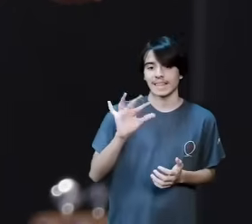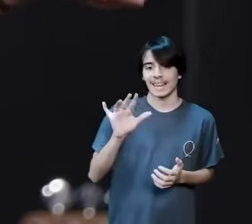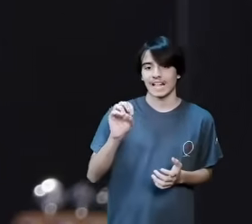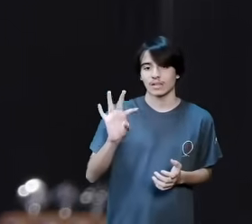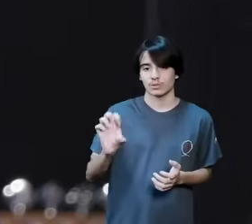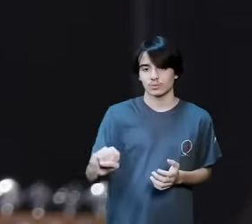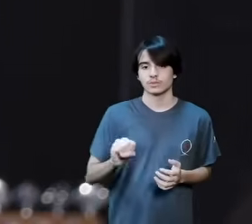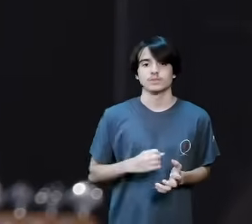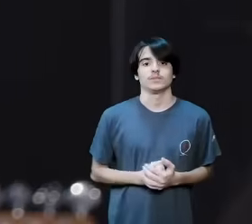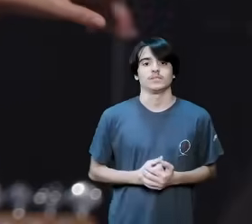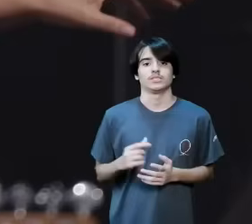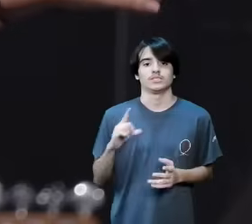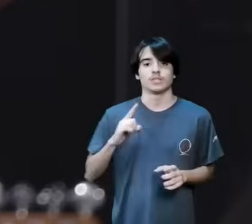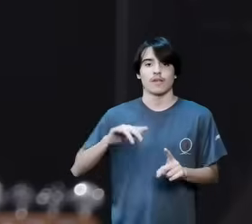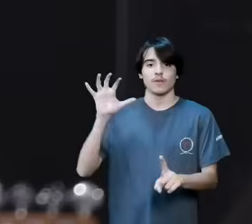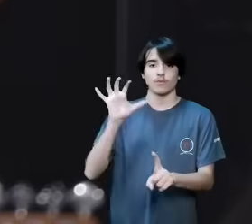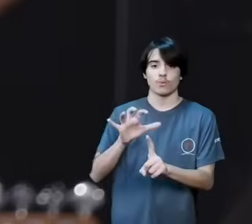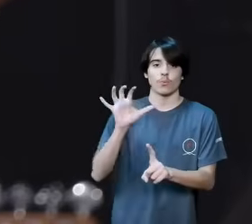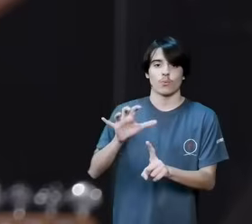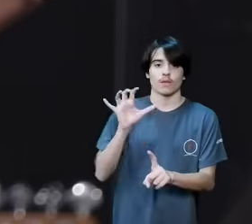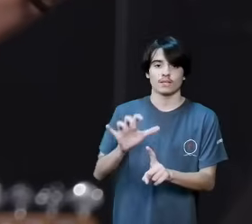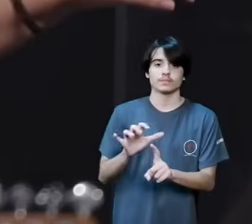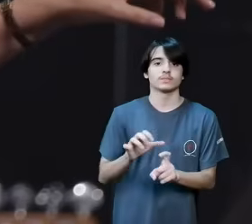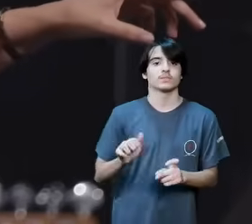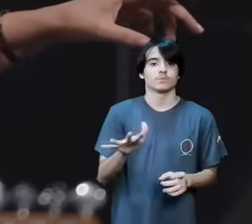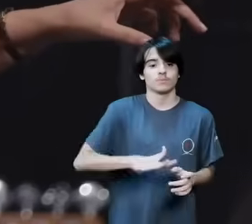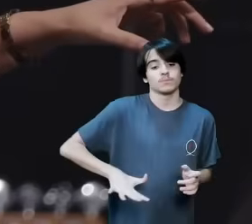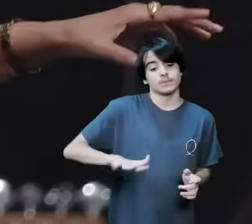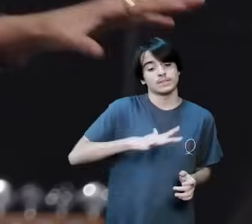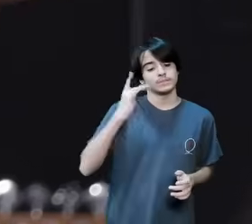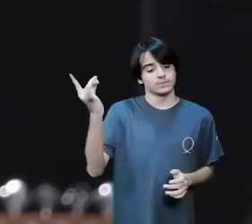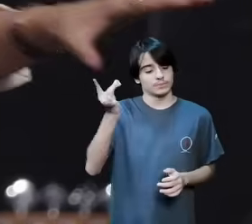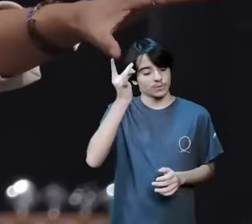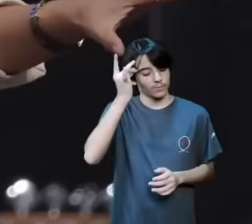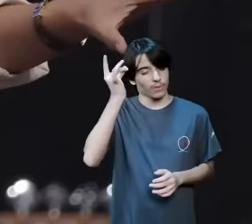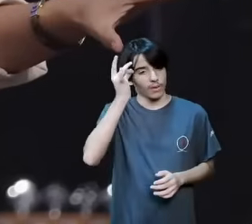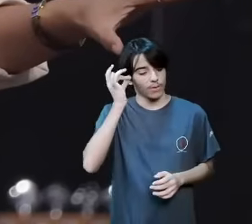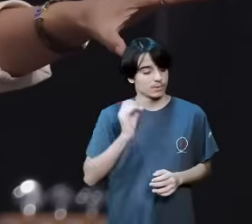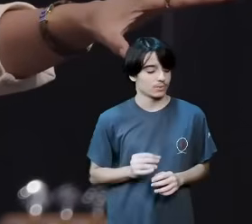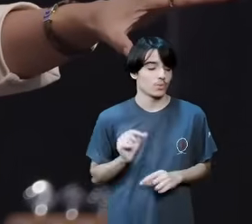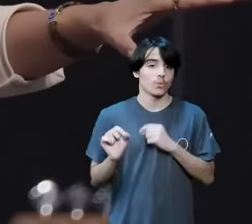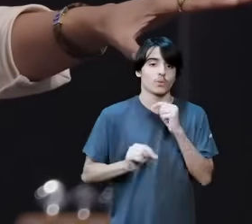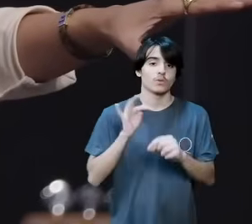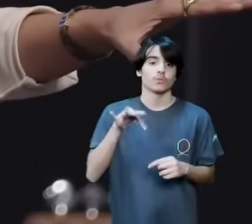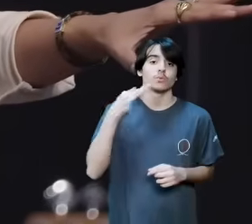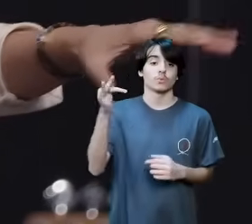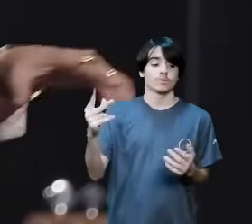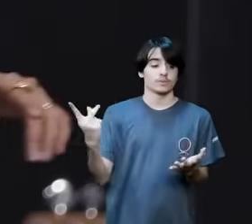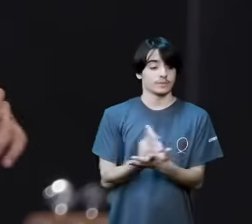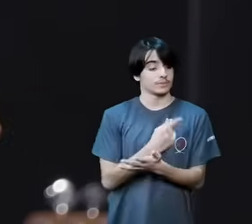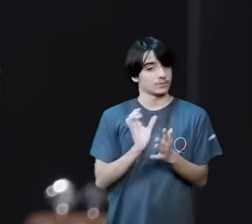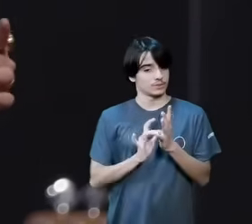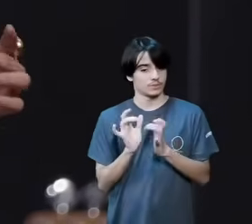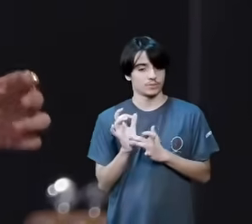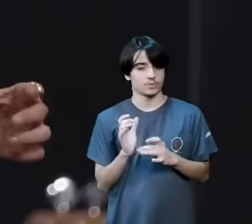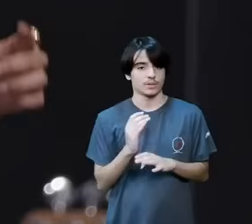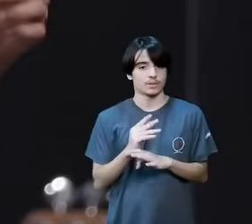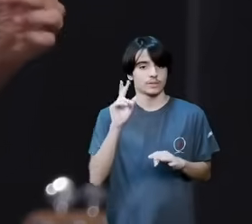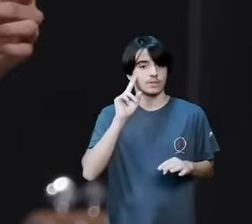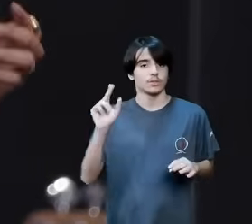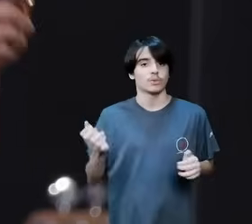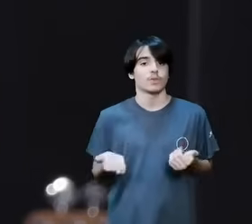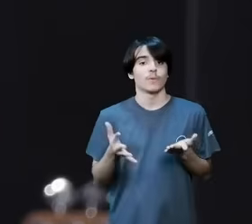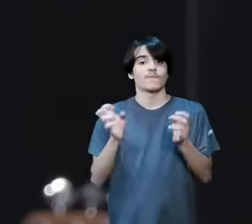sob forte influência numa atmosfera espiritual daquilo que estava para acontecer com Jesus. Mas o Senhor não lhe entregou